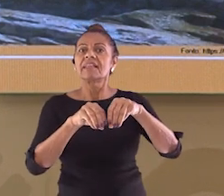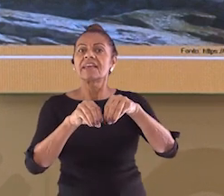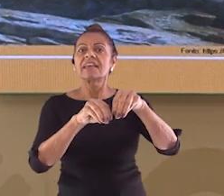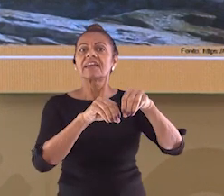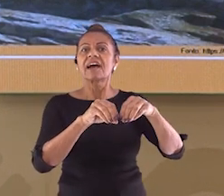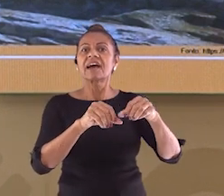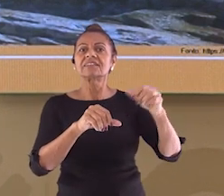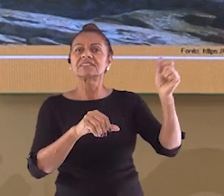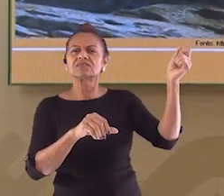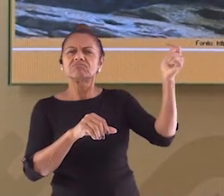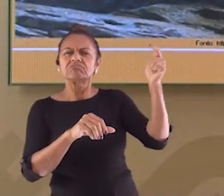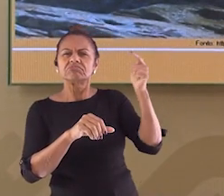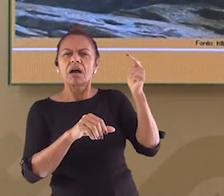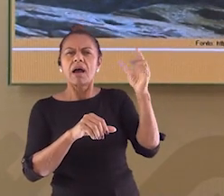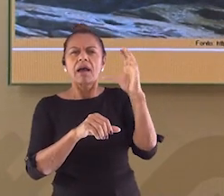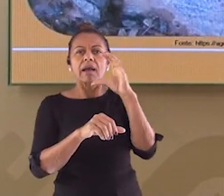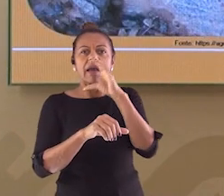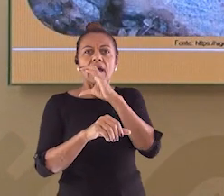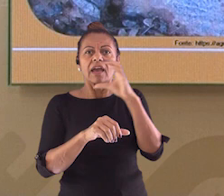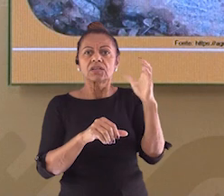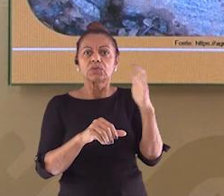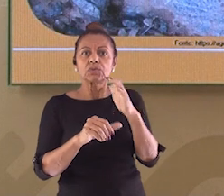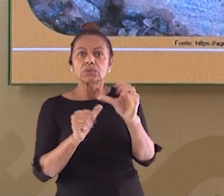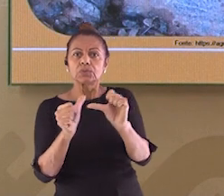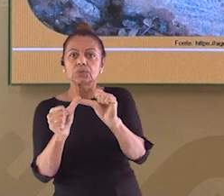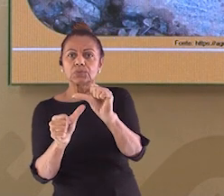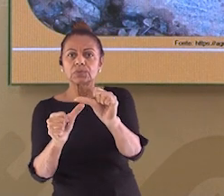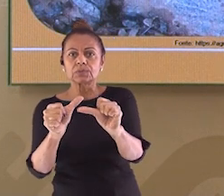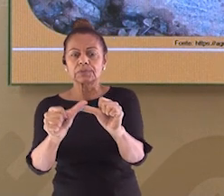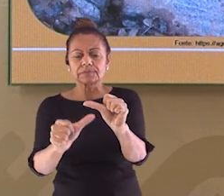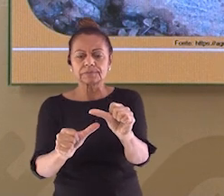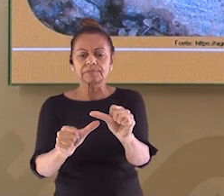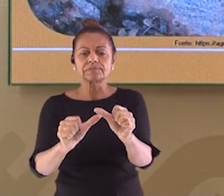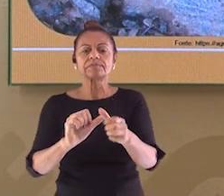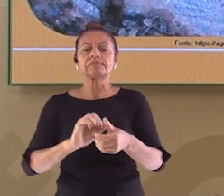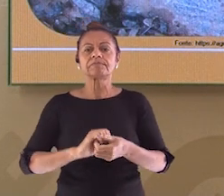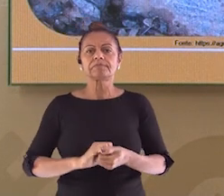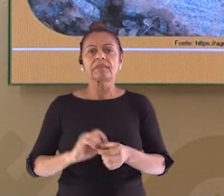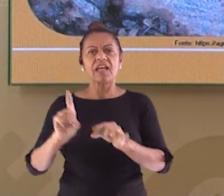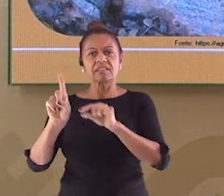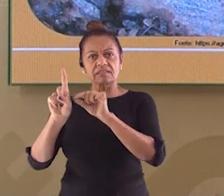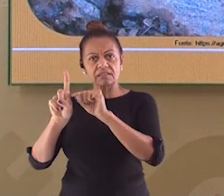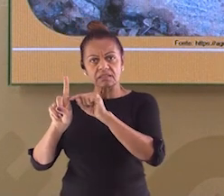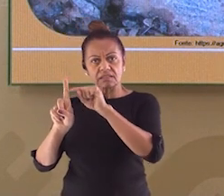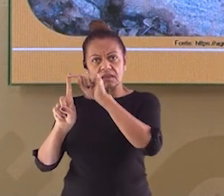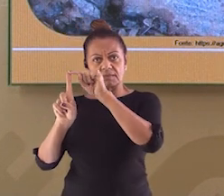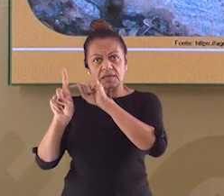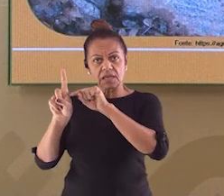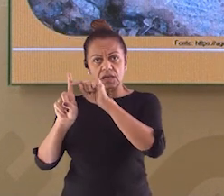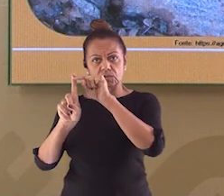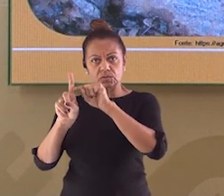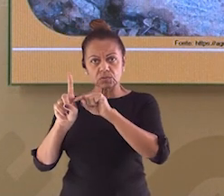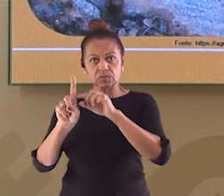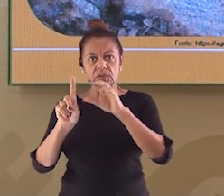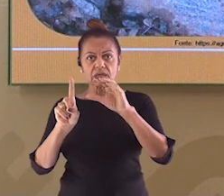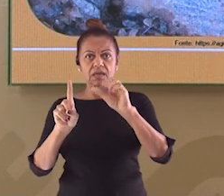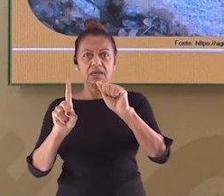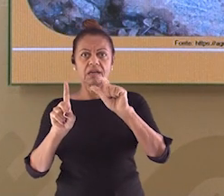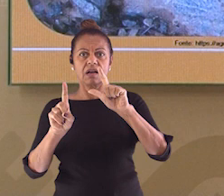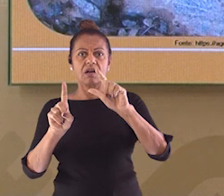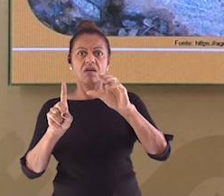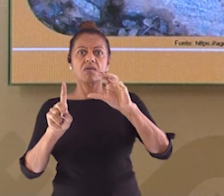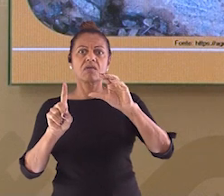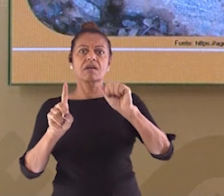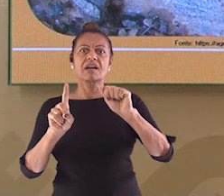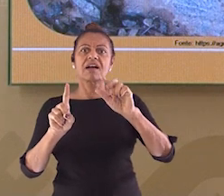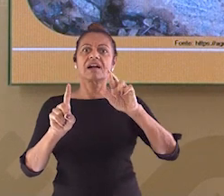e ao calor. A temperatura em que se encontra o calcário é determinada pelo grau de metamorfismo,